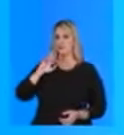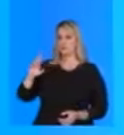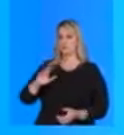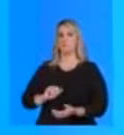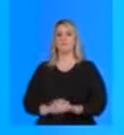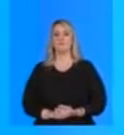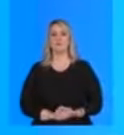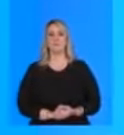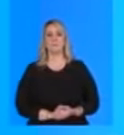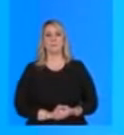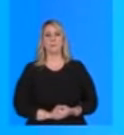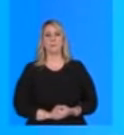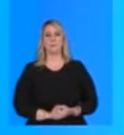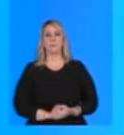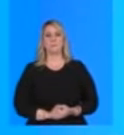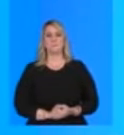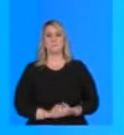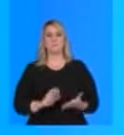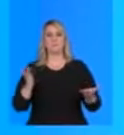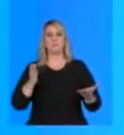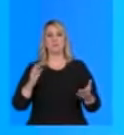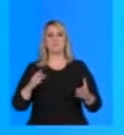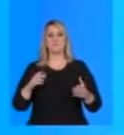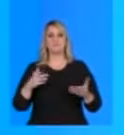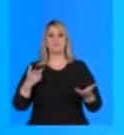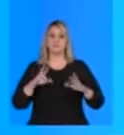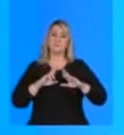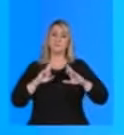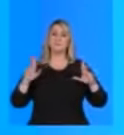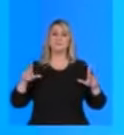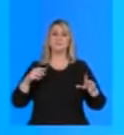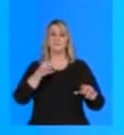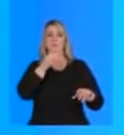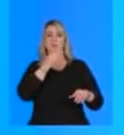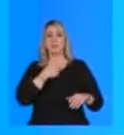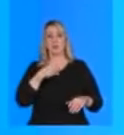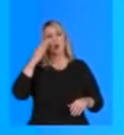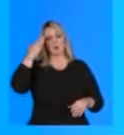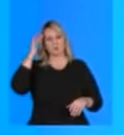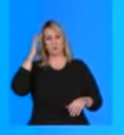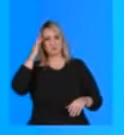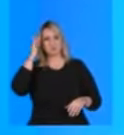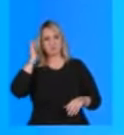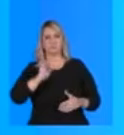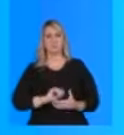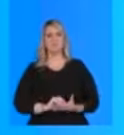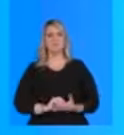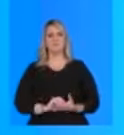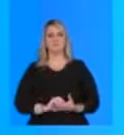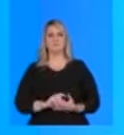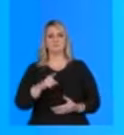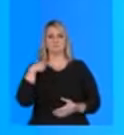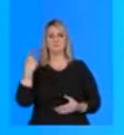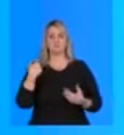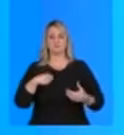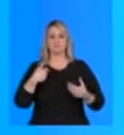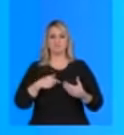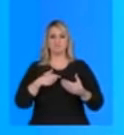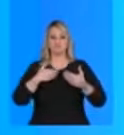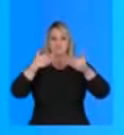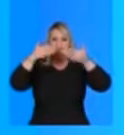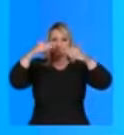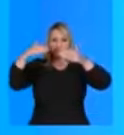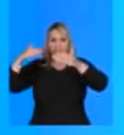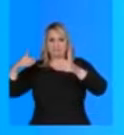felizmente a nossa concepção sobre isso é bastante diferente né Eu entendo né que nós não temos que abrir mais